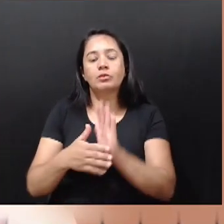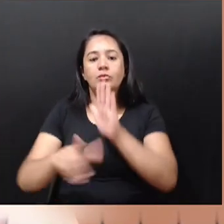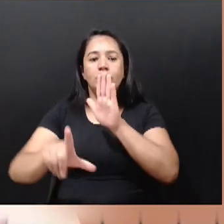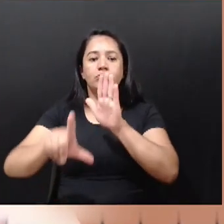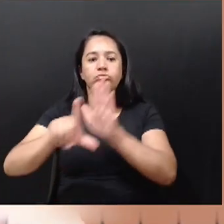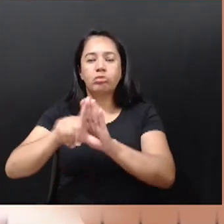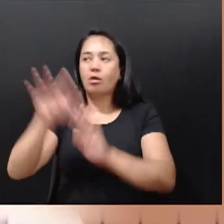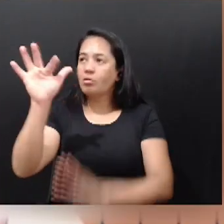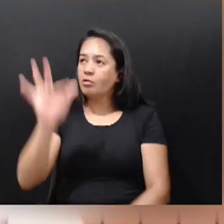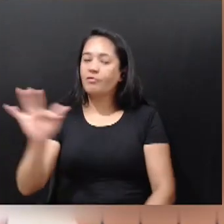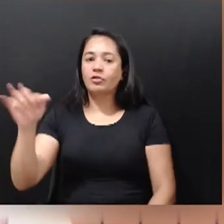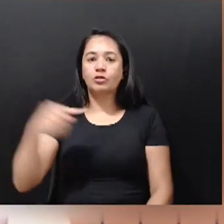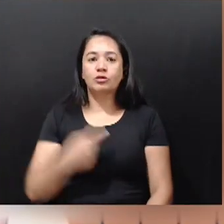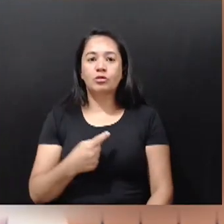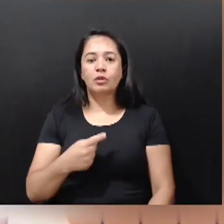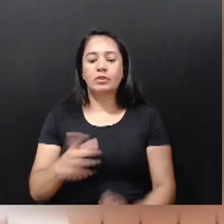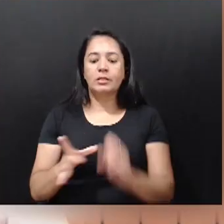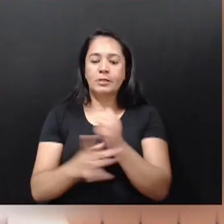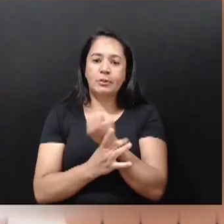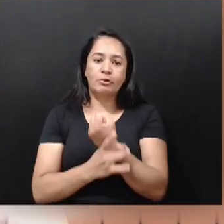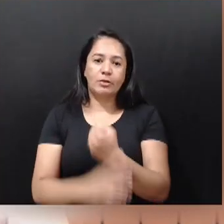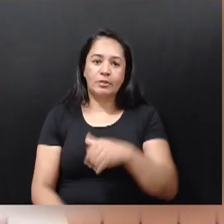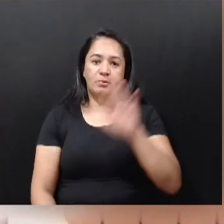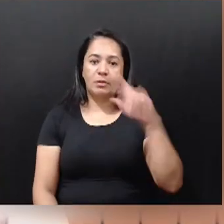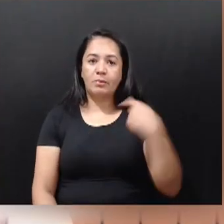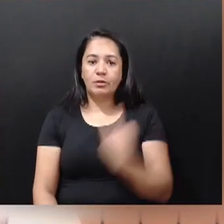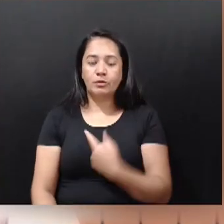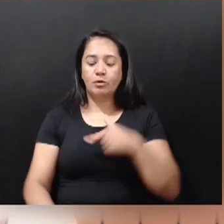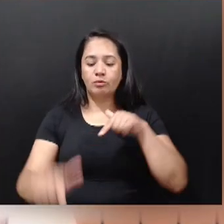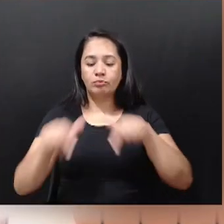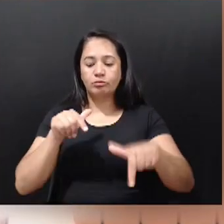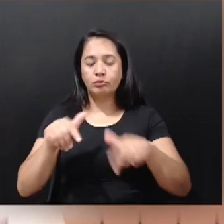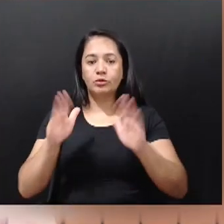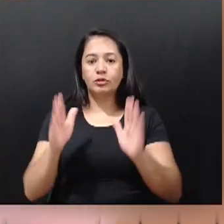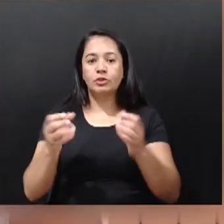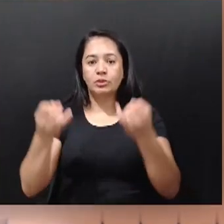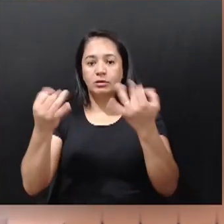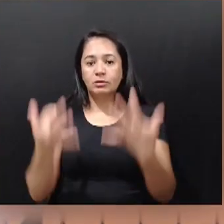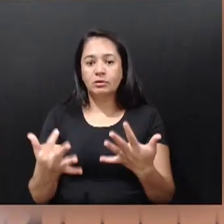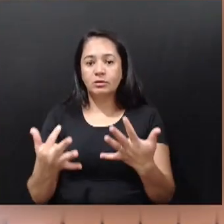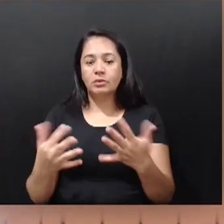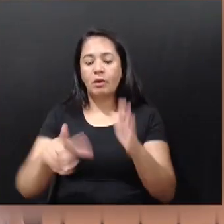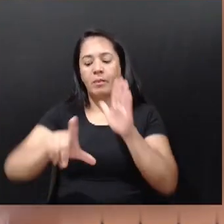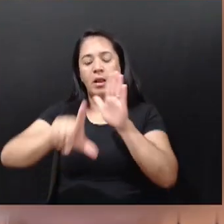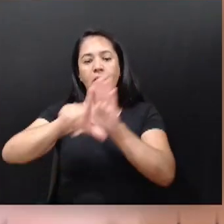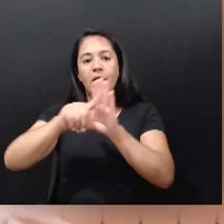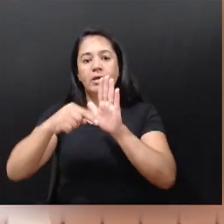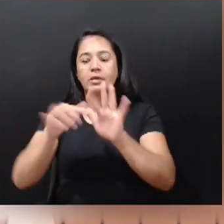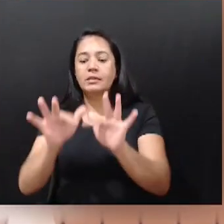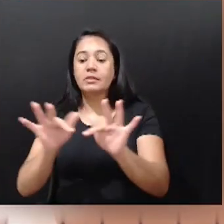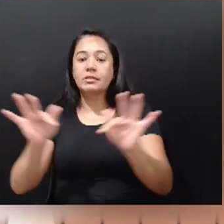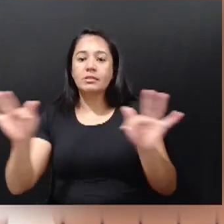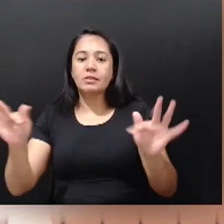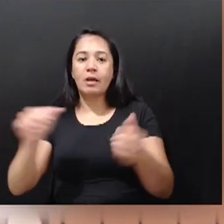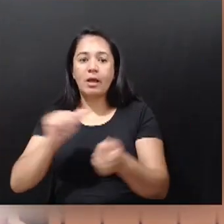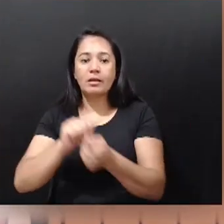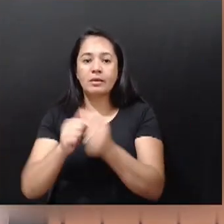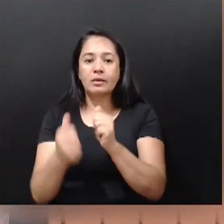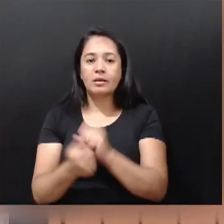traz muita segurança para o nosso trabalho. Como eu falei, é uma lei simples, é uma lei que adequa à nossa lei municipal, a Lei